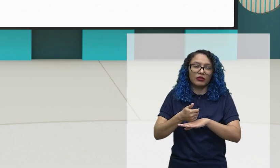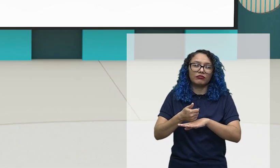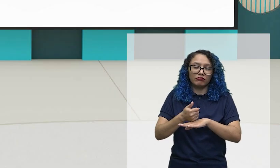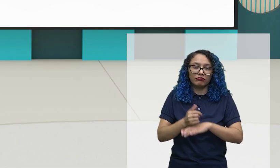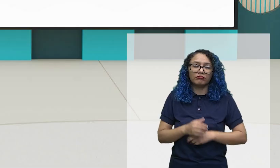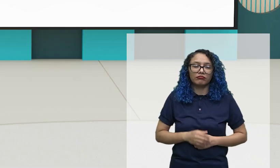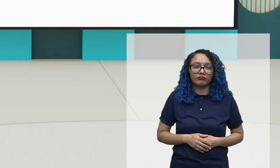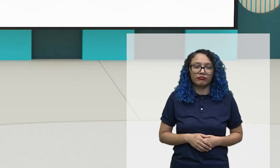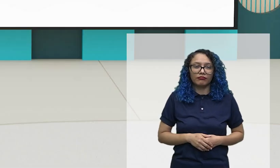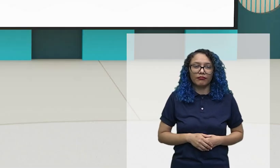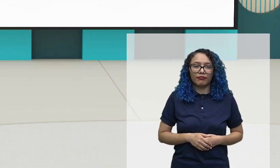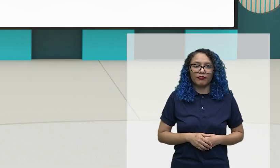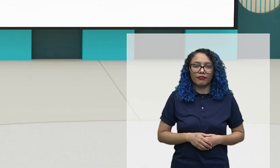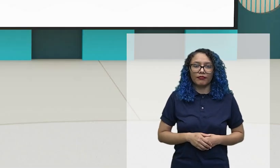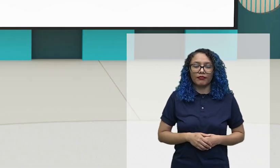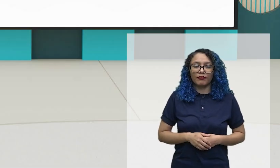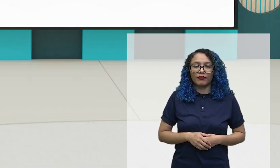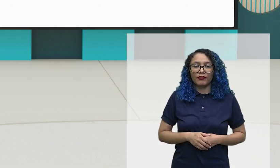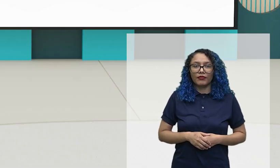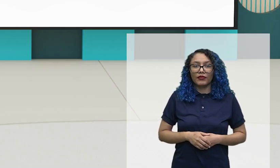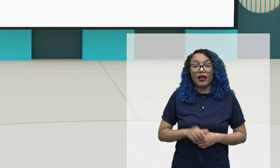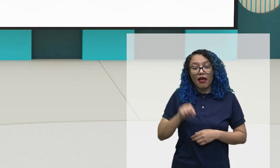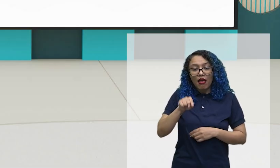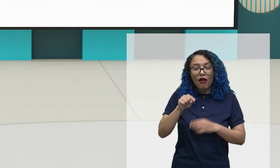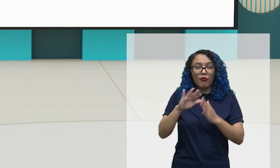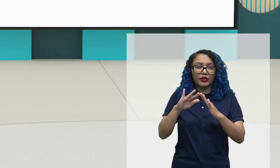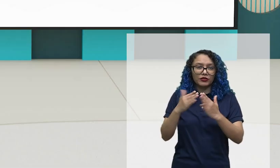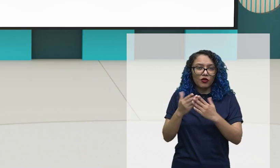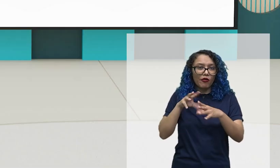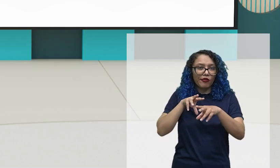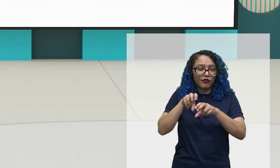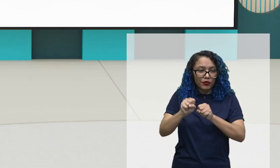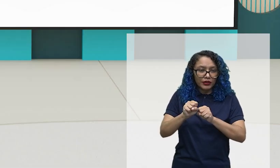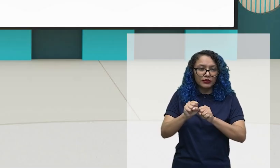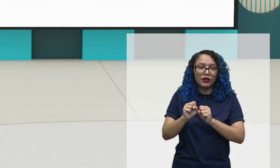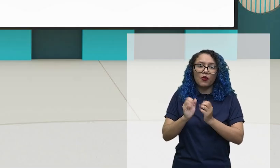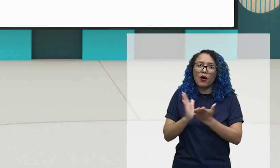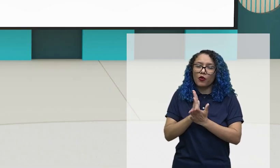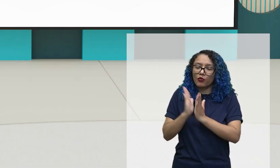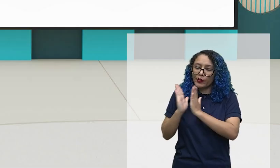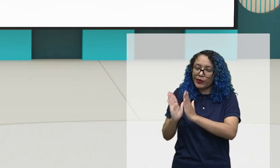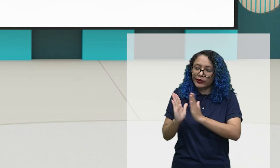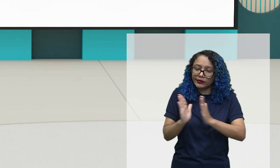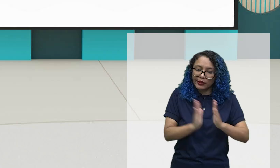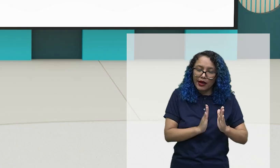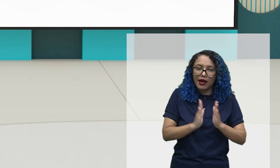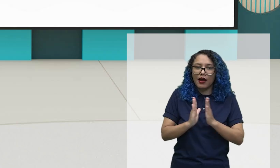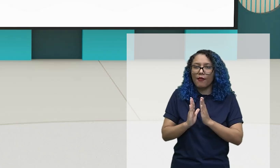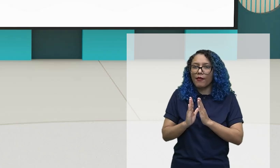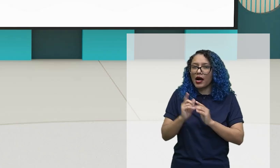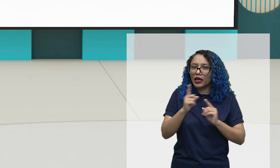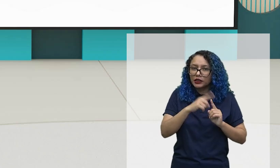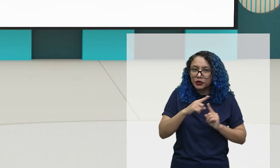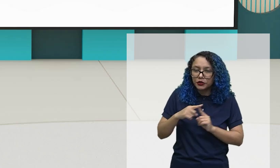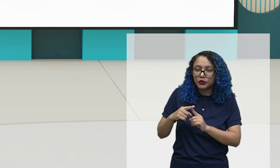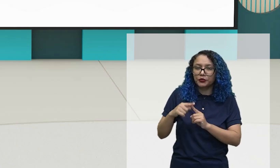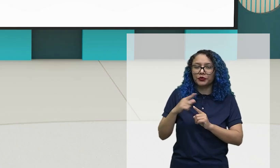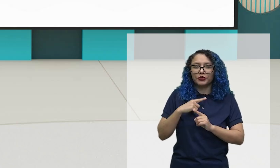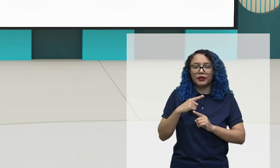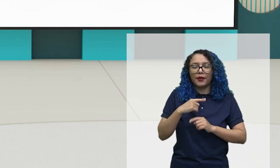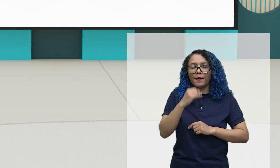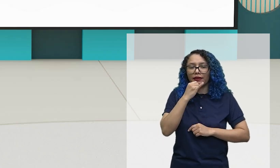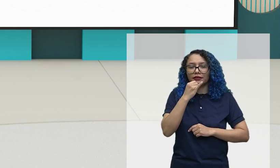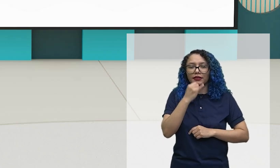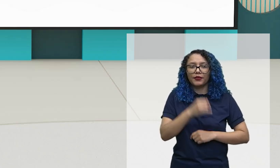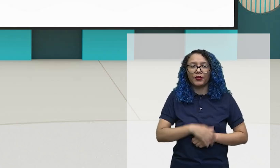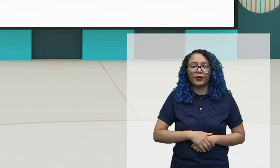realmente já profissional. Então, sendo uma escola de formação, vai trazer algumas etapas, algumas